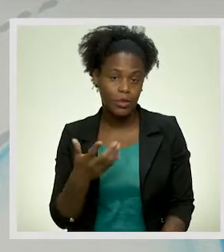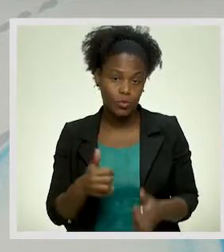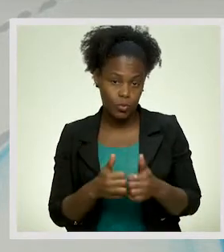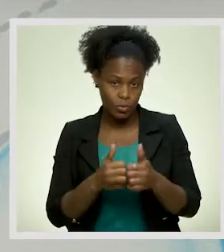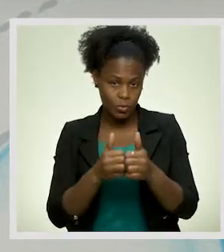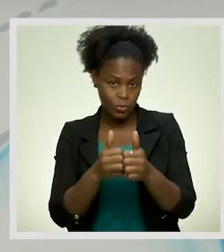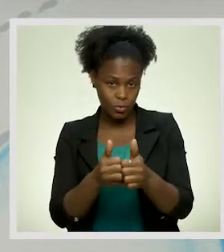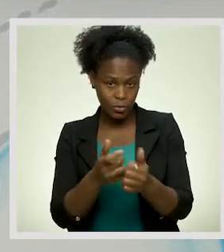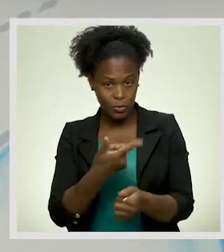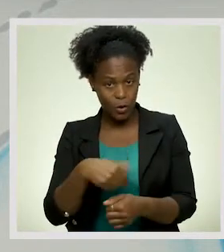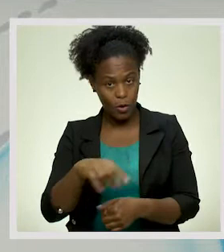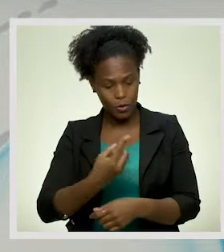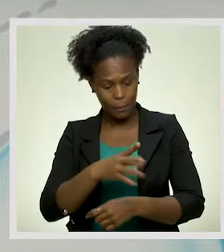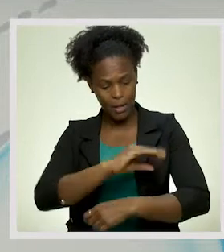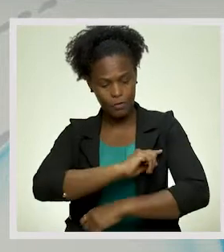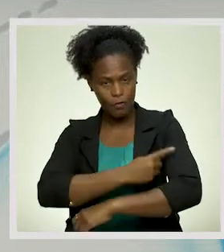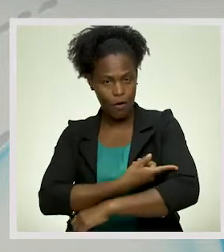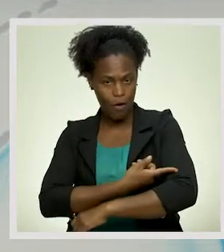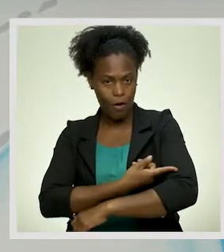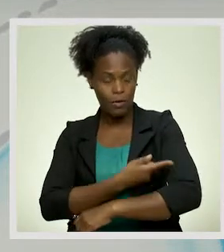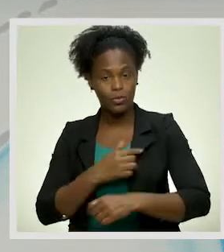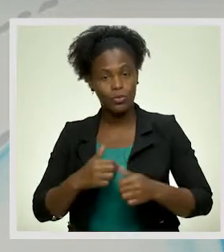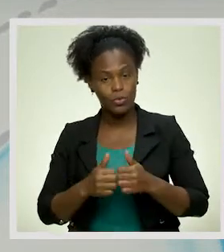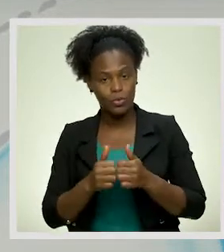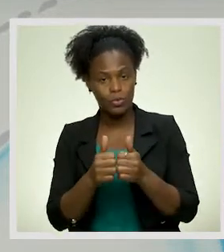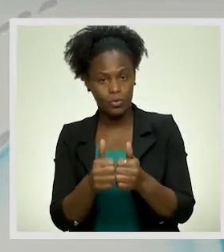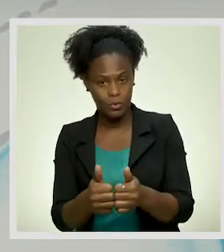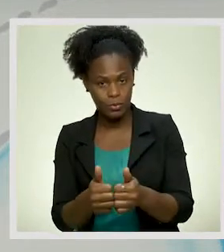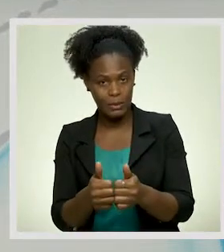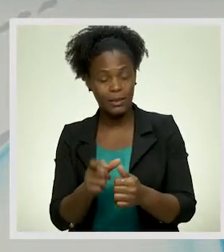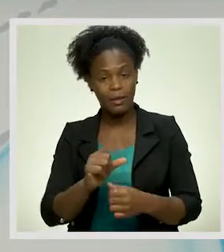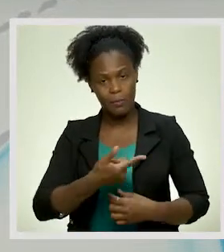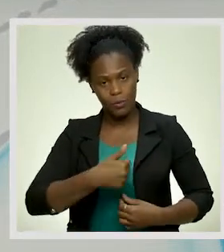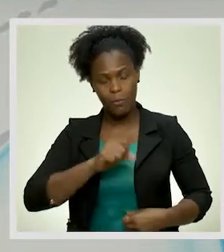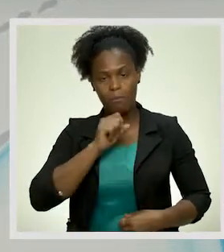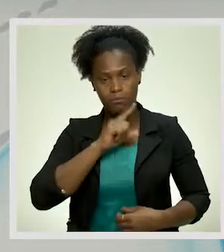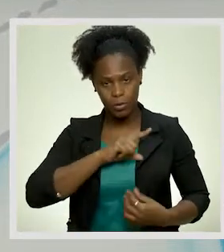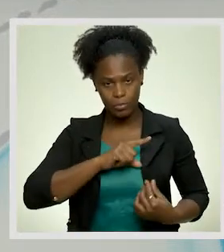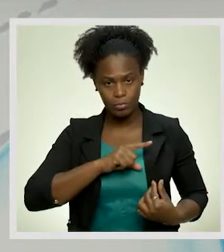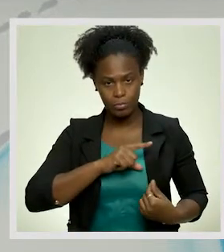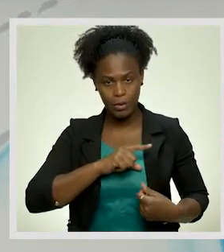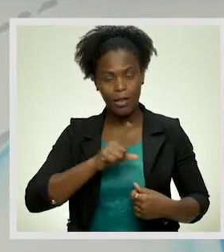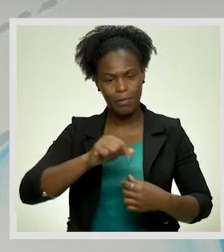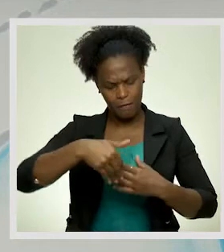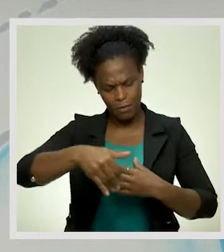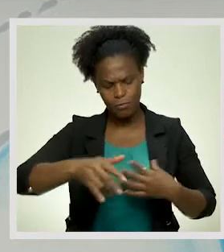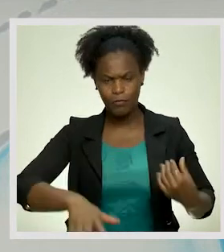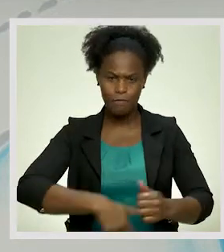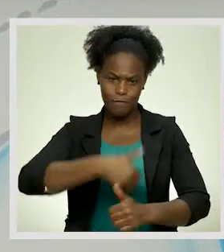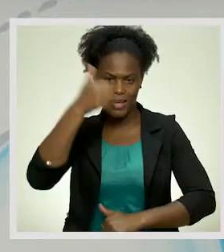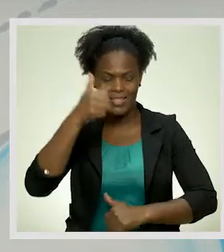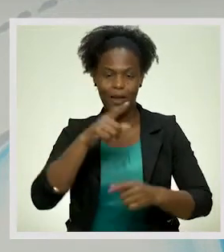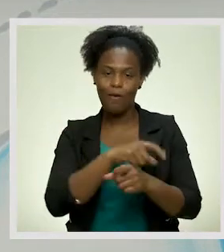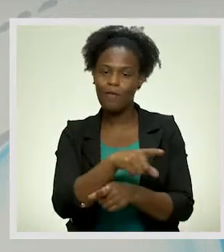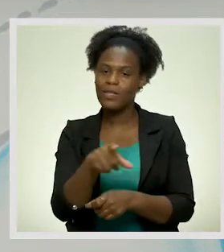Juntos somos mais fortes. Juntos podemos e vamos vencer o